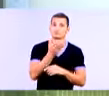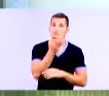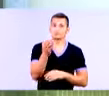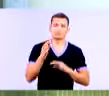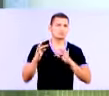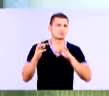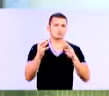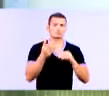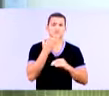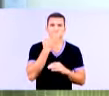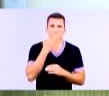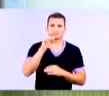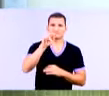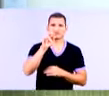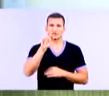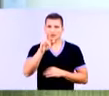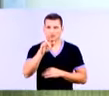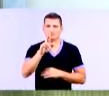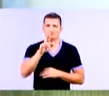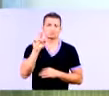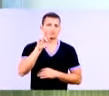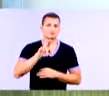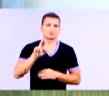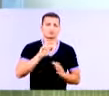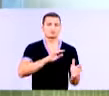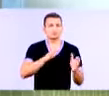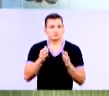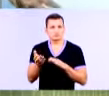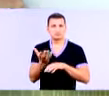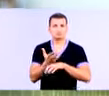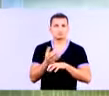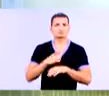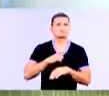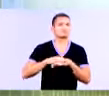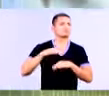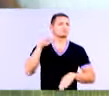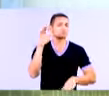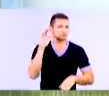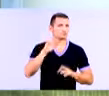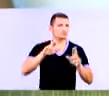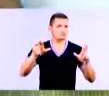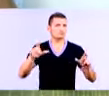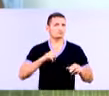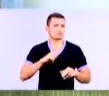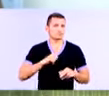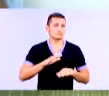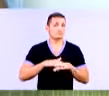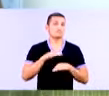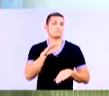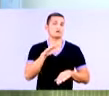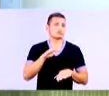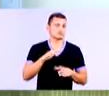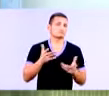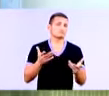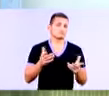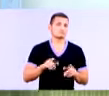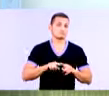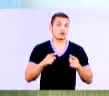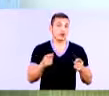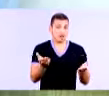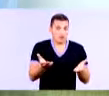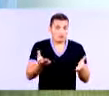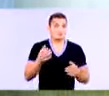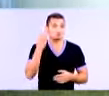tipos de variáveis que nós vamos utilizar ao longo dessa disciplina. Tem muito mais outros tipos, mas esses vão ser os principais, é o que a gente precisa saber